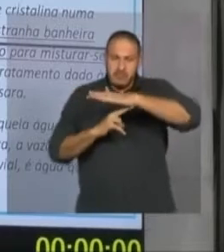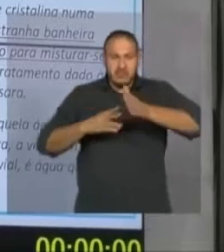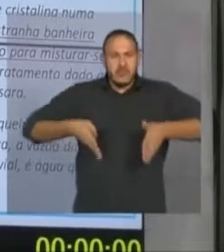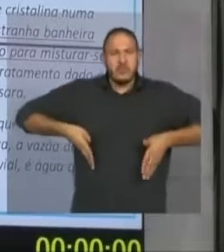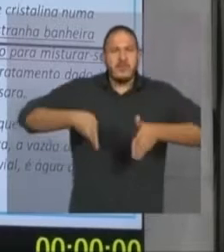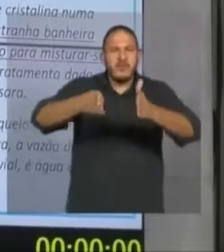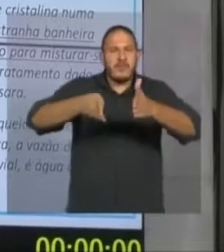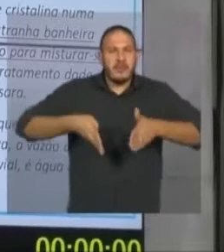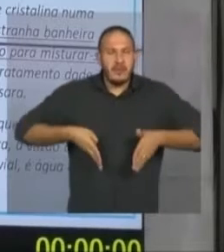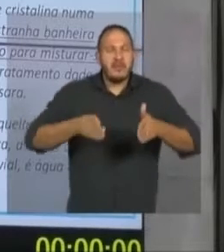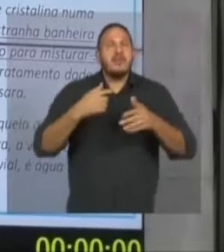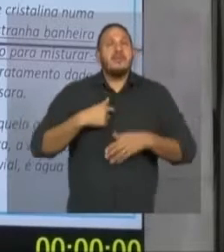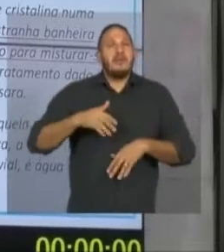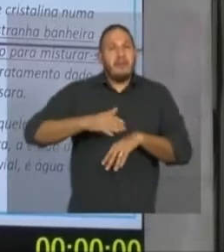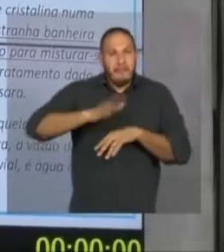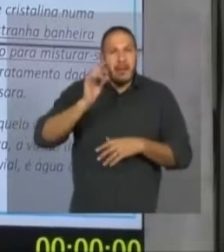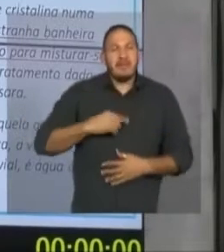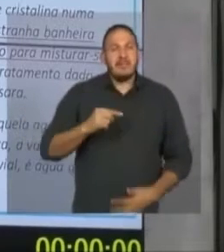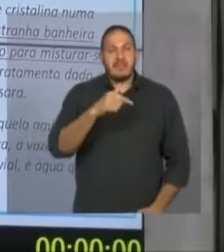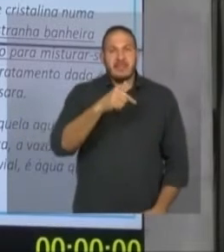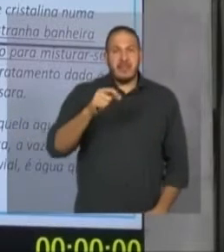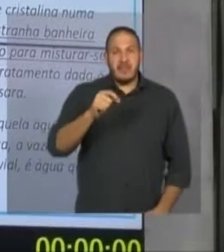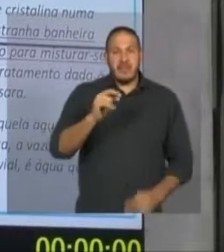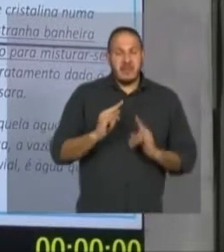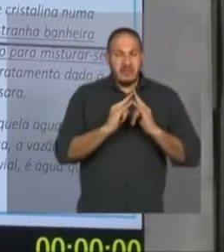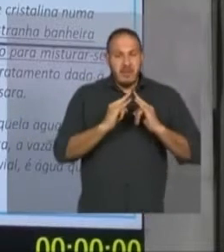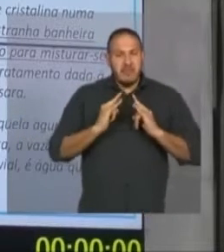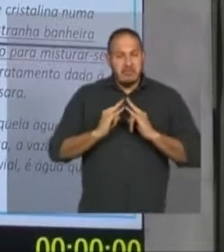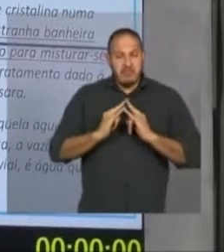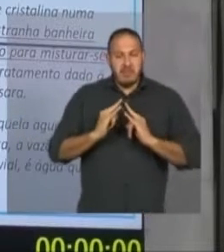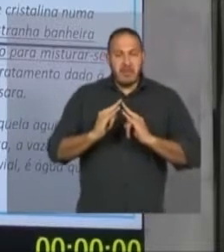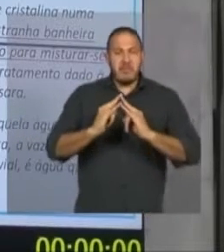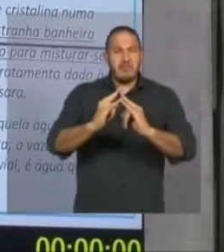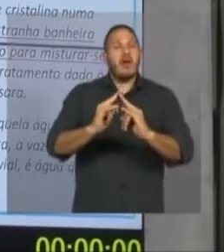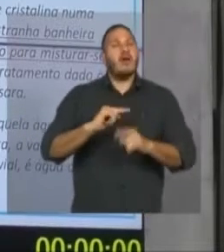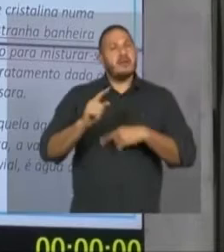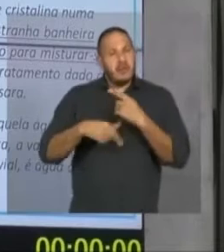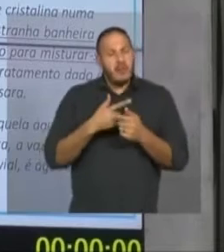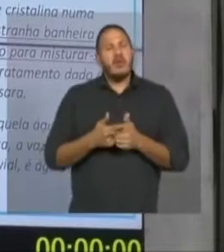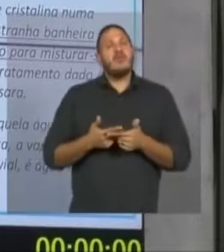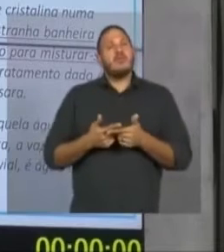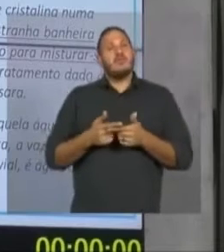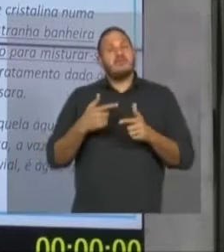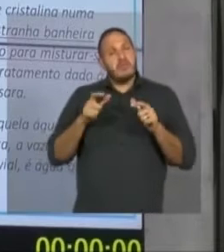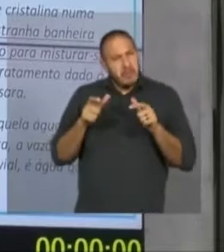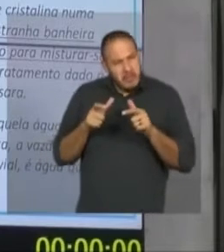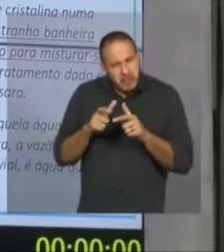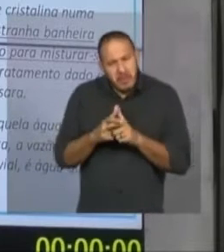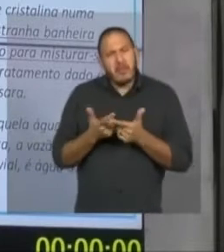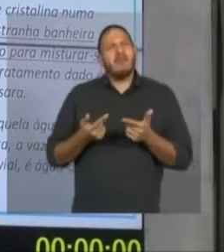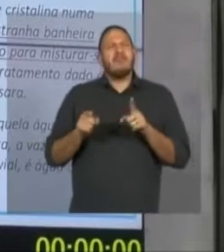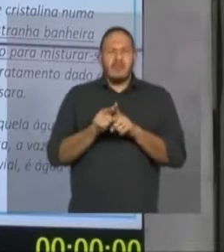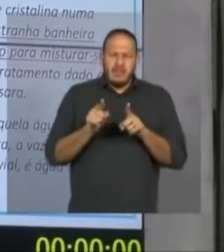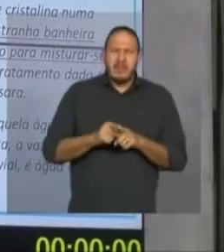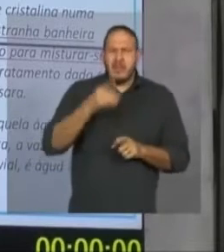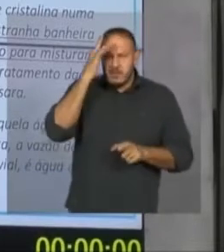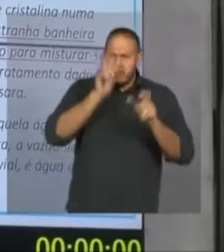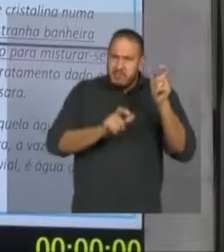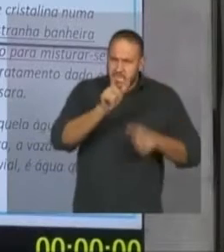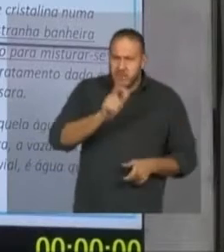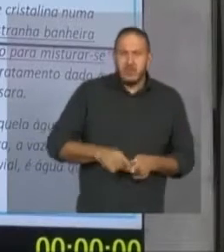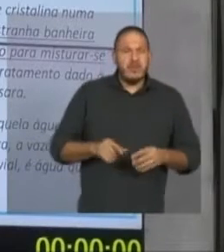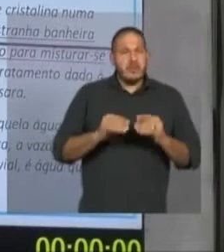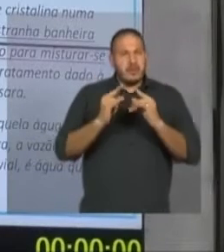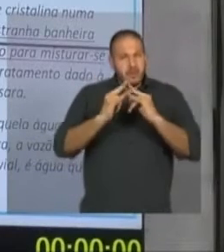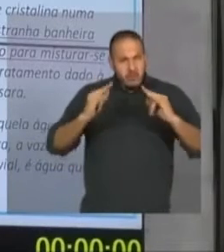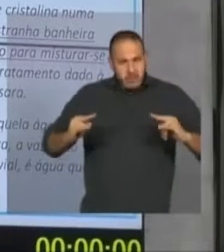central, que tinha mais de 70 barracas, depois passou a ter um número muito menor, inclusive de pessoas que estiveram no